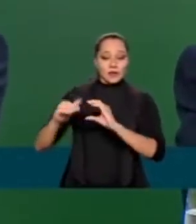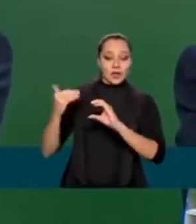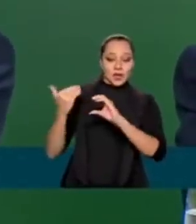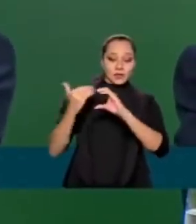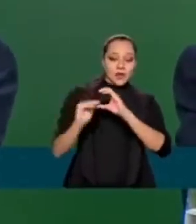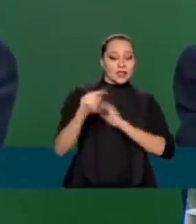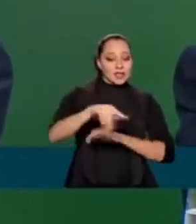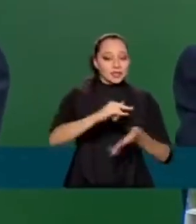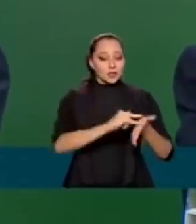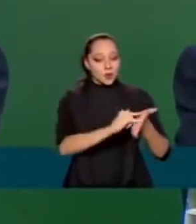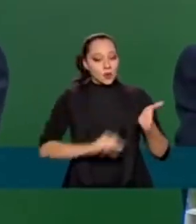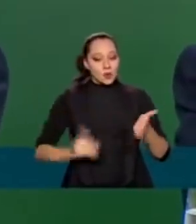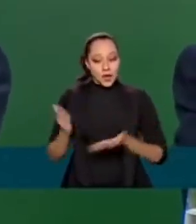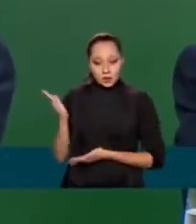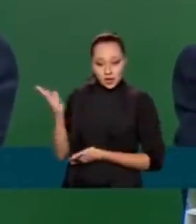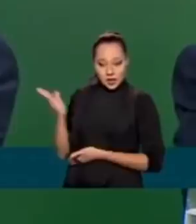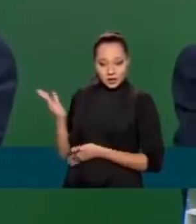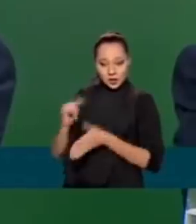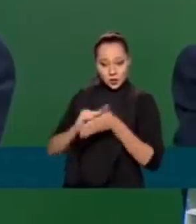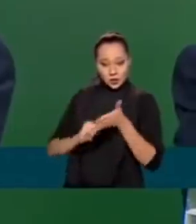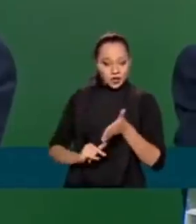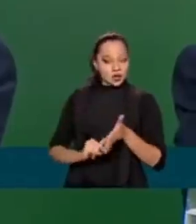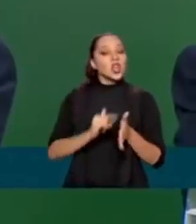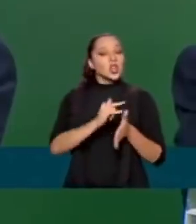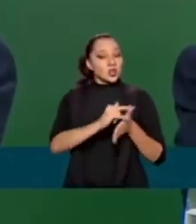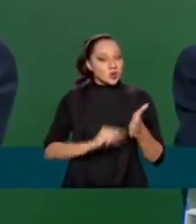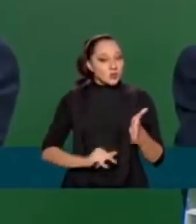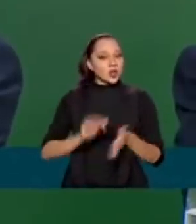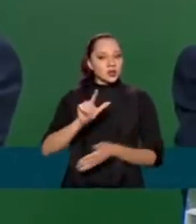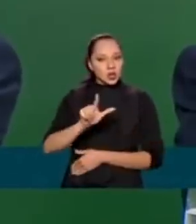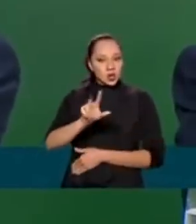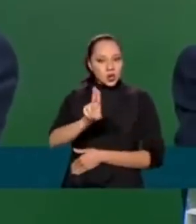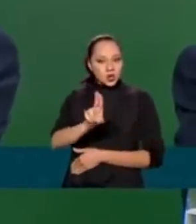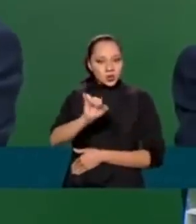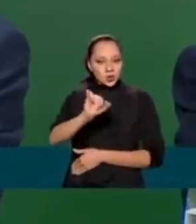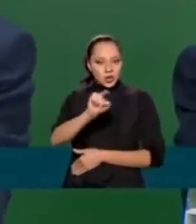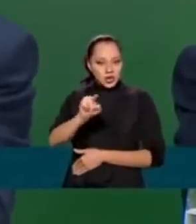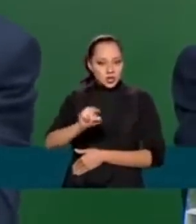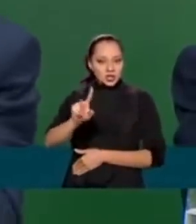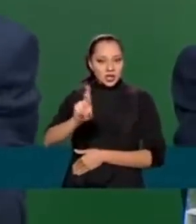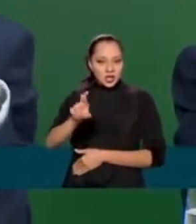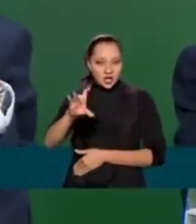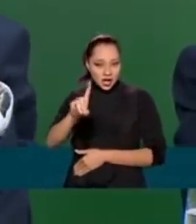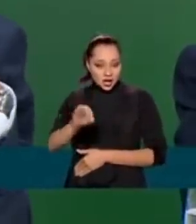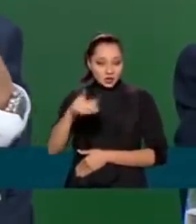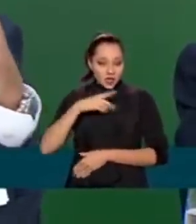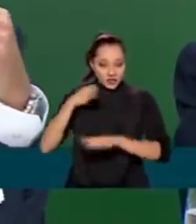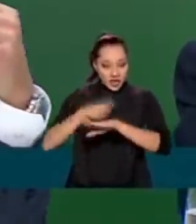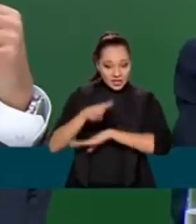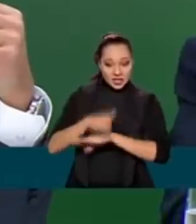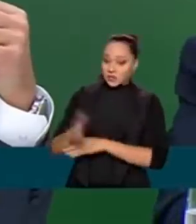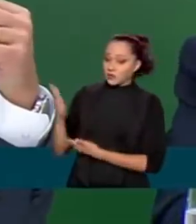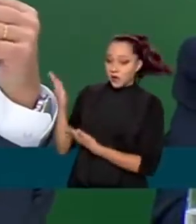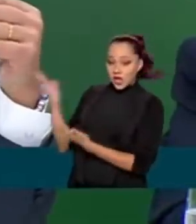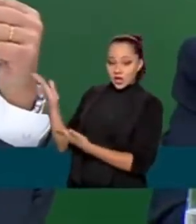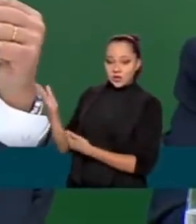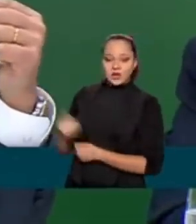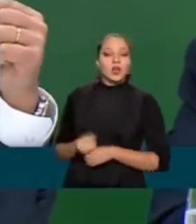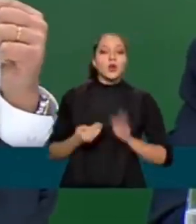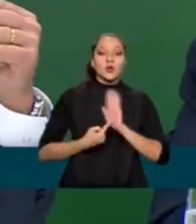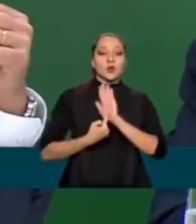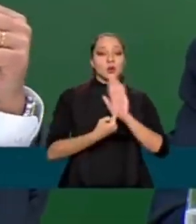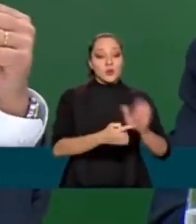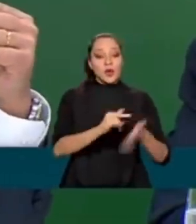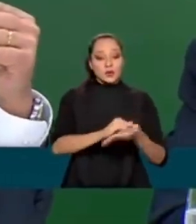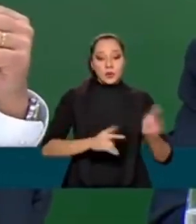documento. O documento ao que o senhor Luiz Ricardo teve acesso é esse. O documento apresentado hoje é